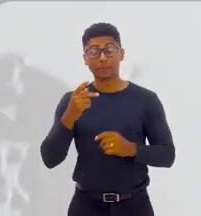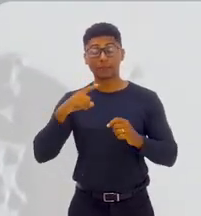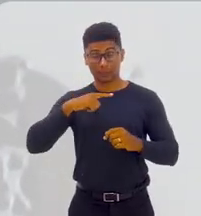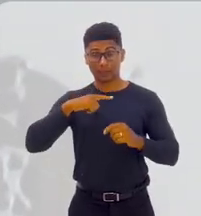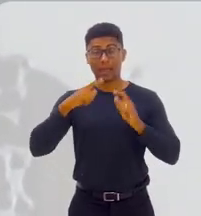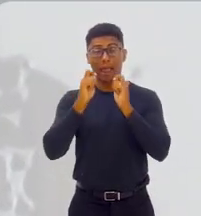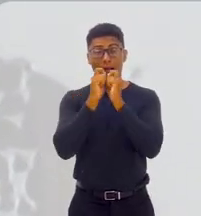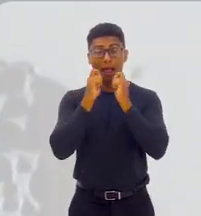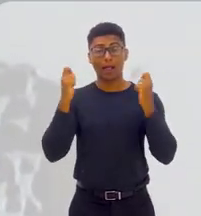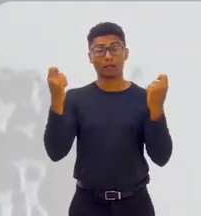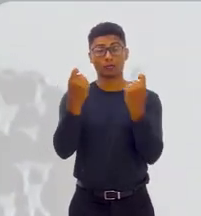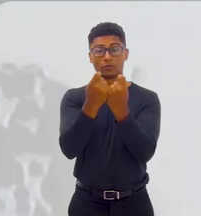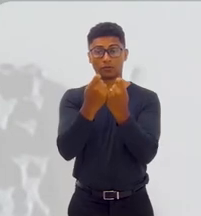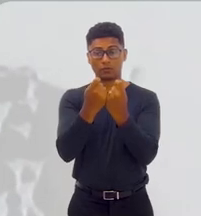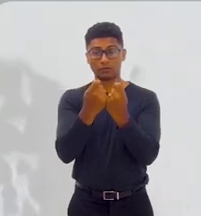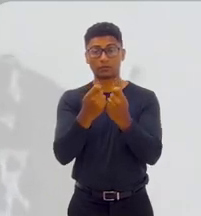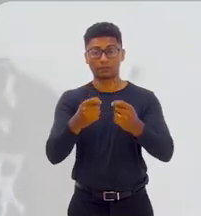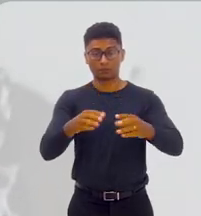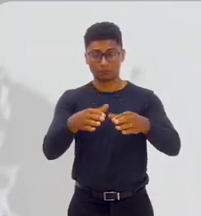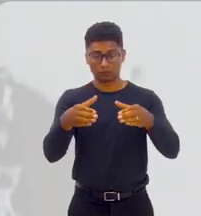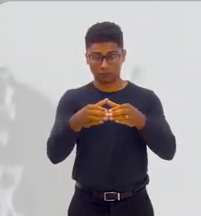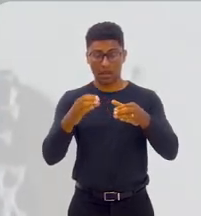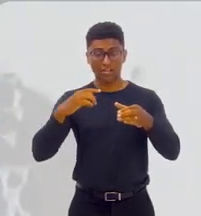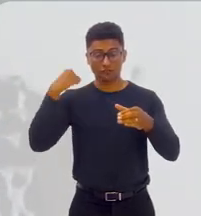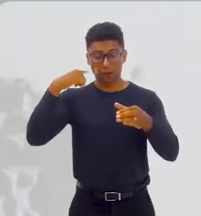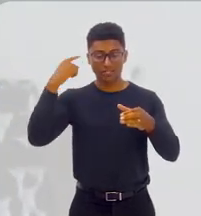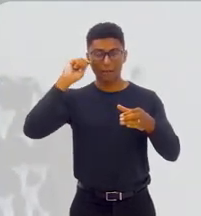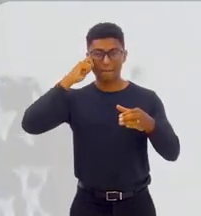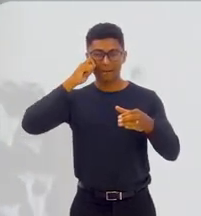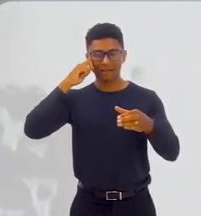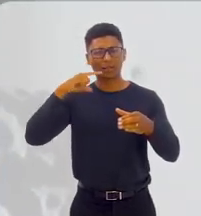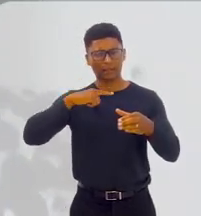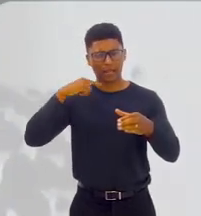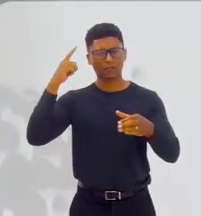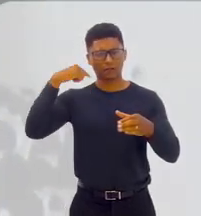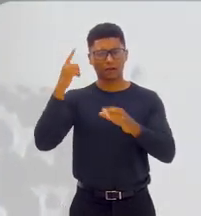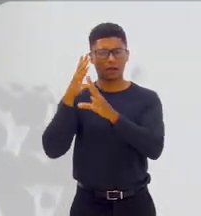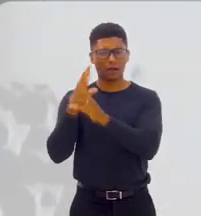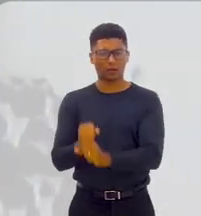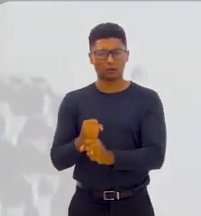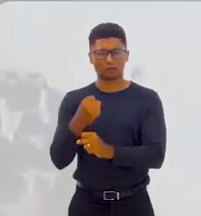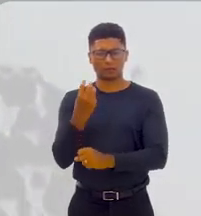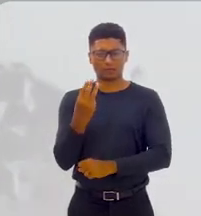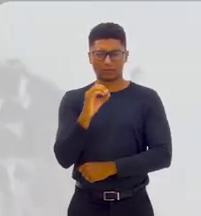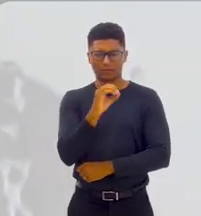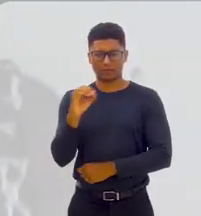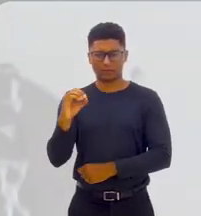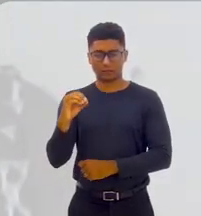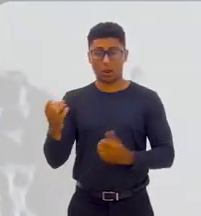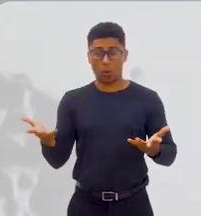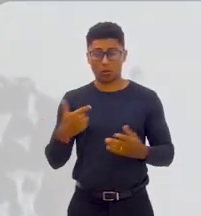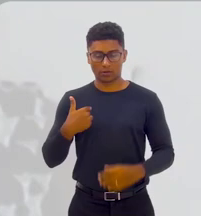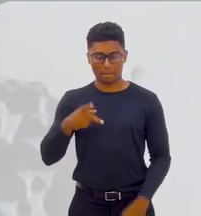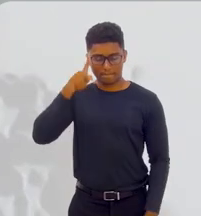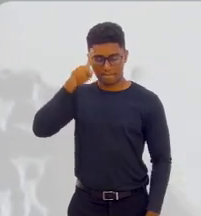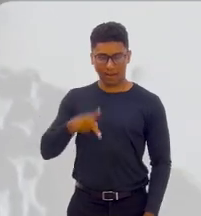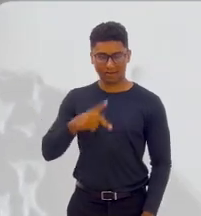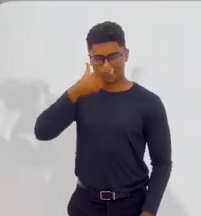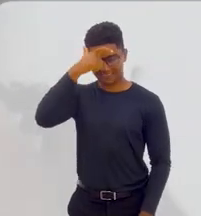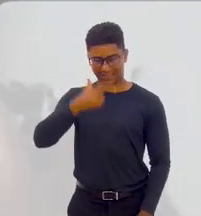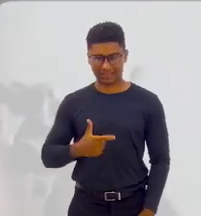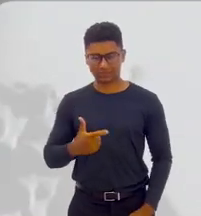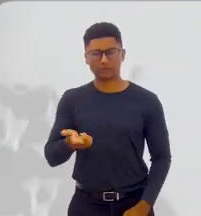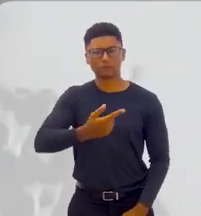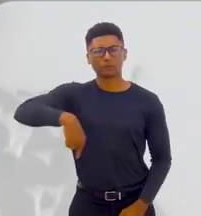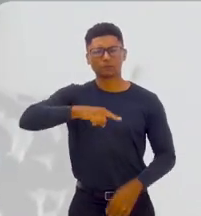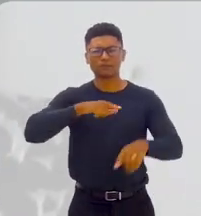nós temos uma associação, que é a Associação Advocacia Preta Carioca, com quase 300 advogados pretos, que eu estou presidente. E a gente